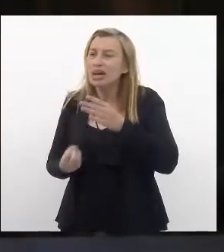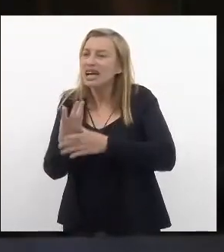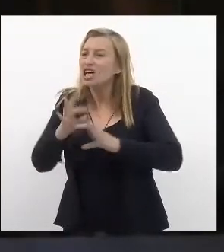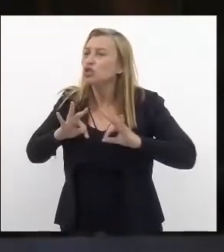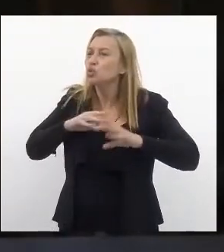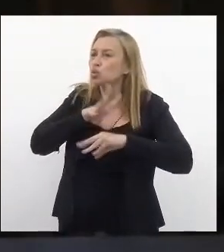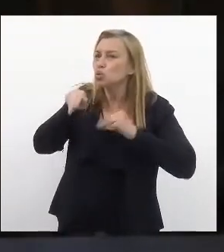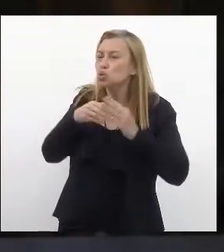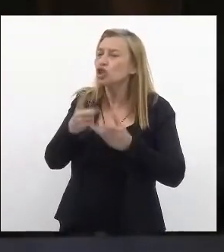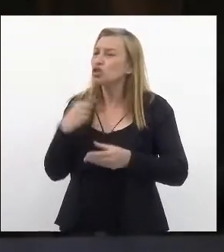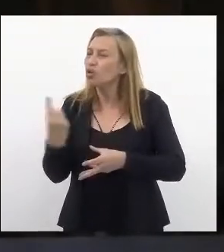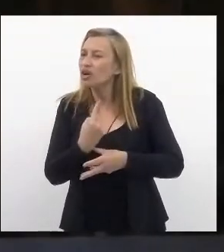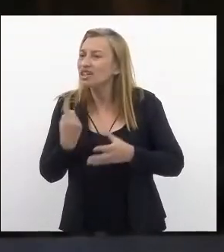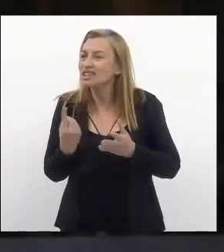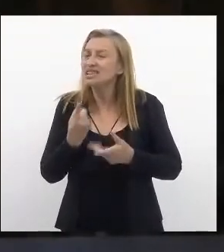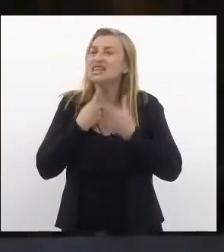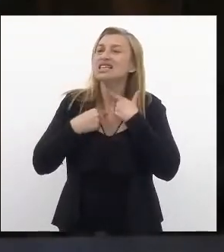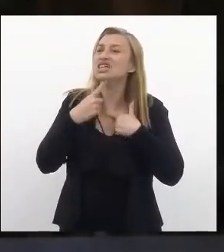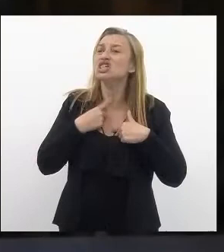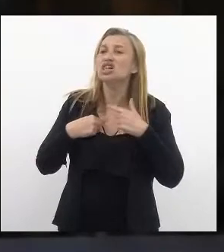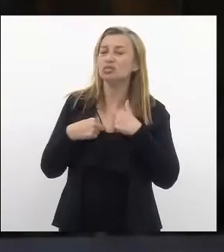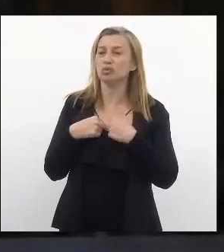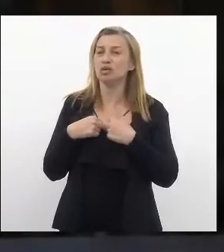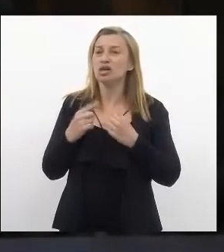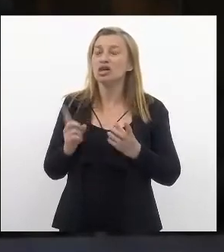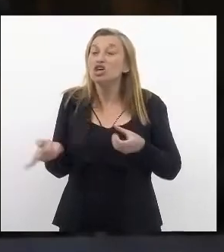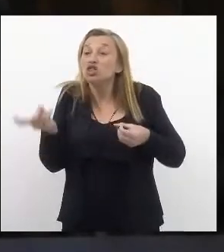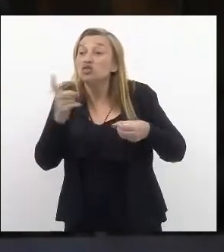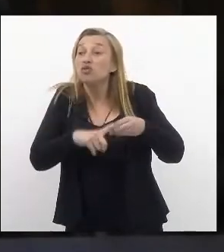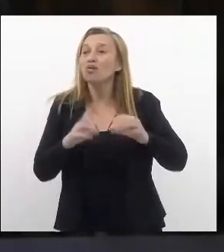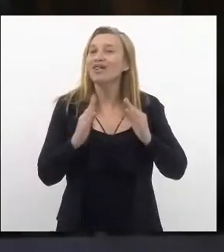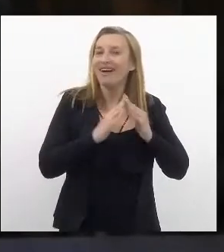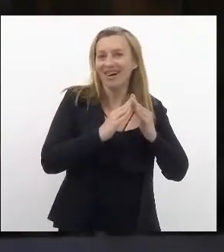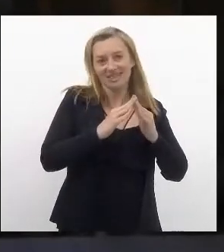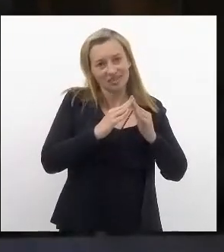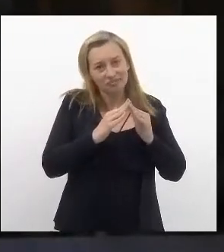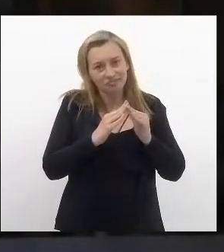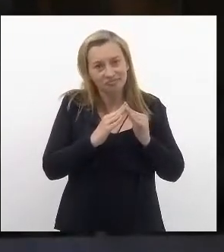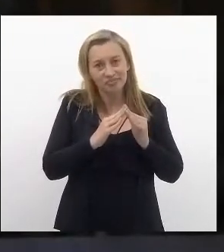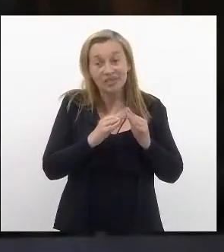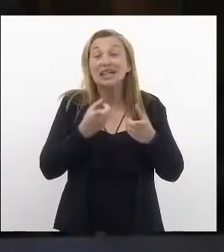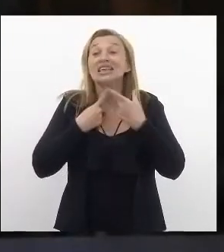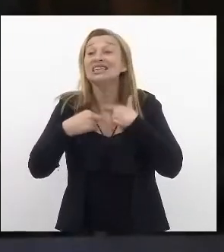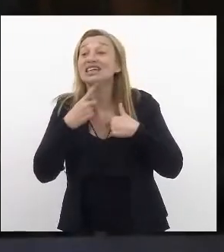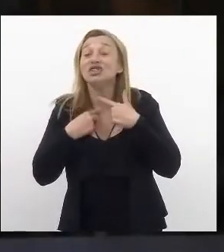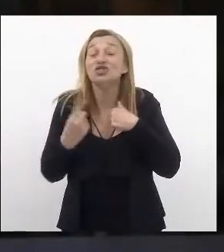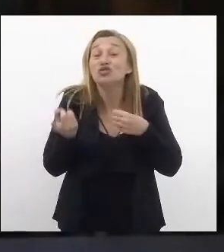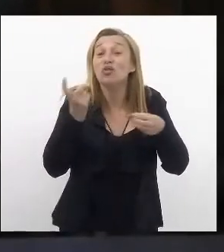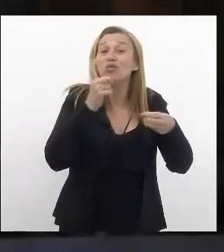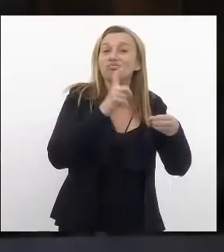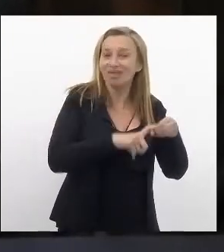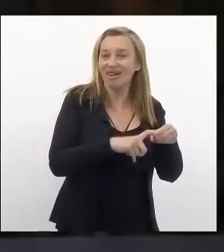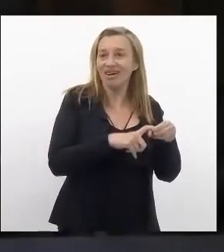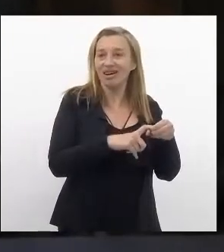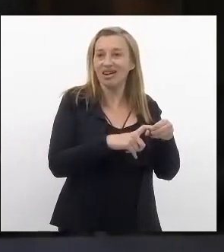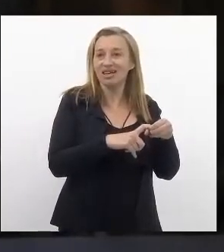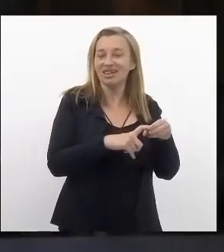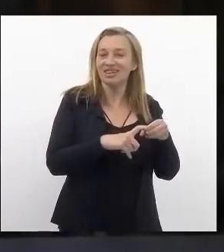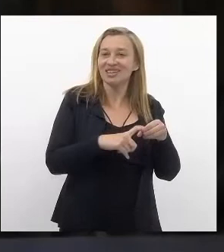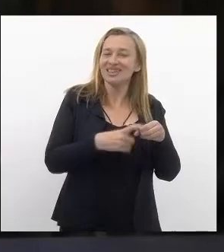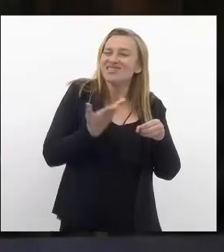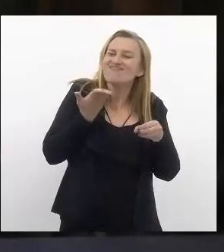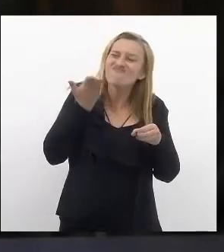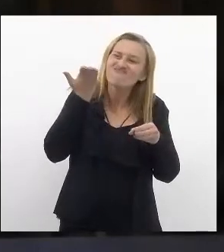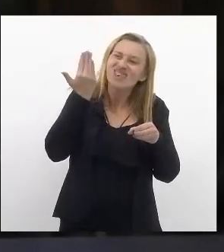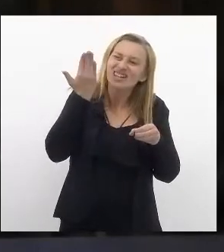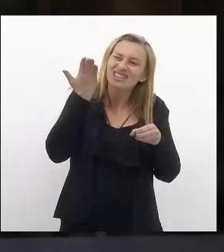desejamos, que ao fim e ao cabo é o nosso desejo de volta a casa. Nosso desejo de voltar àquela originalidade